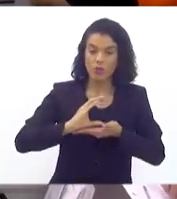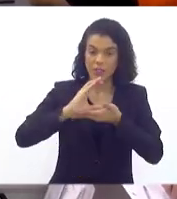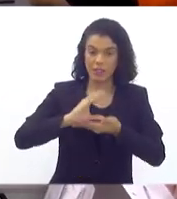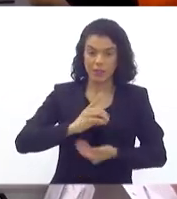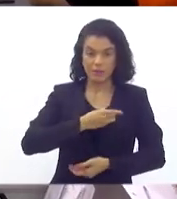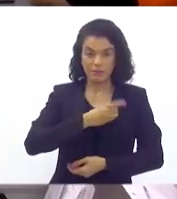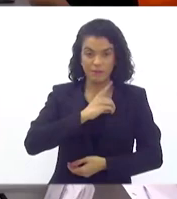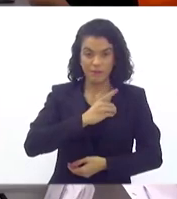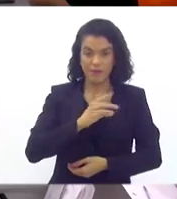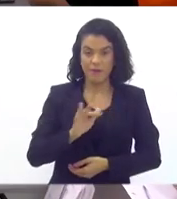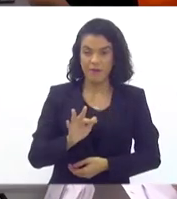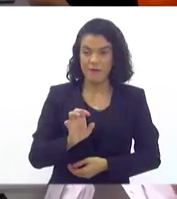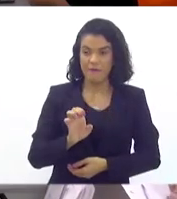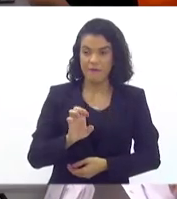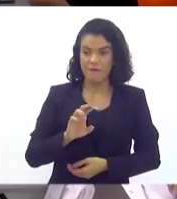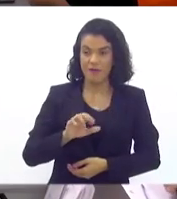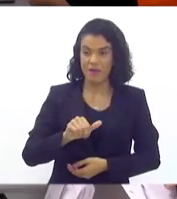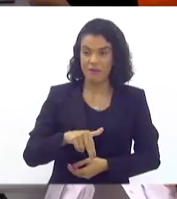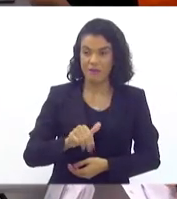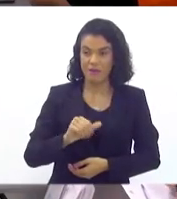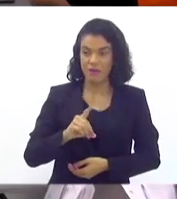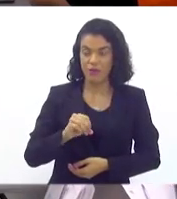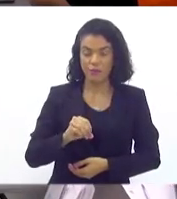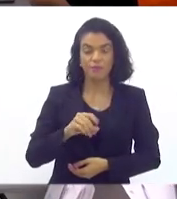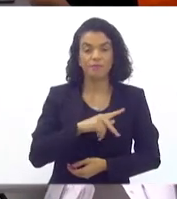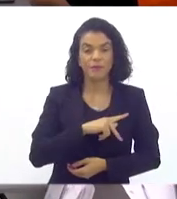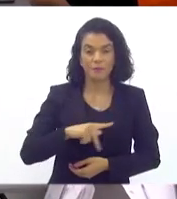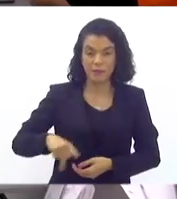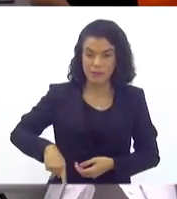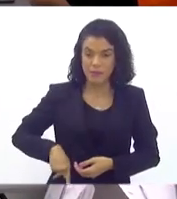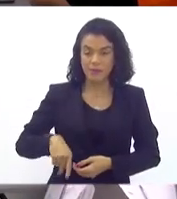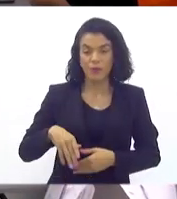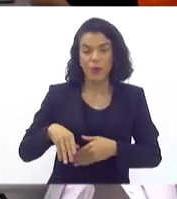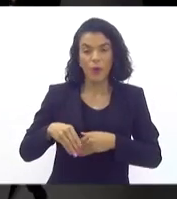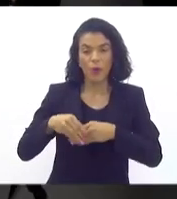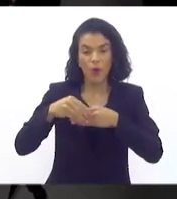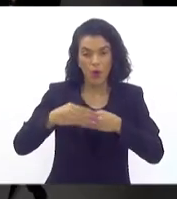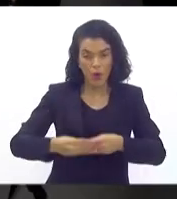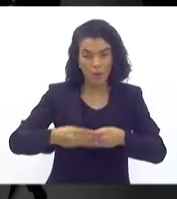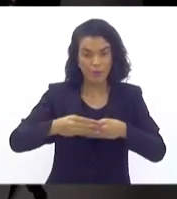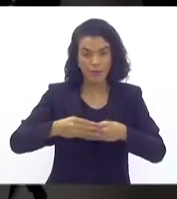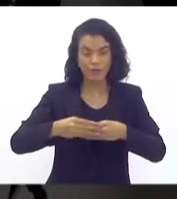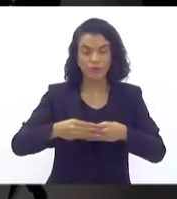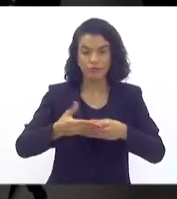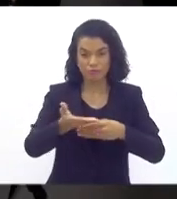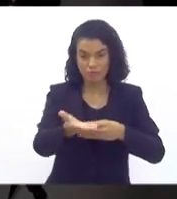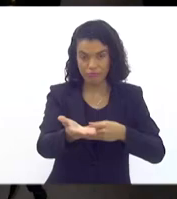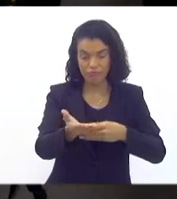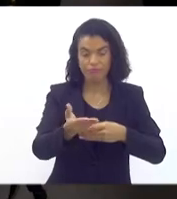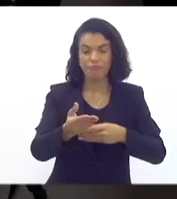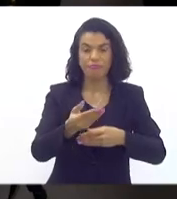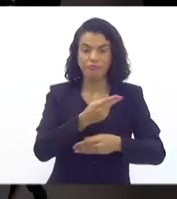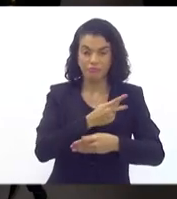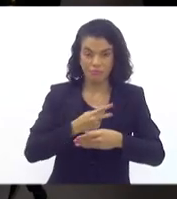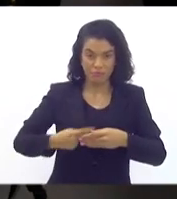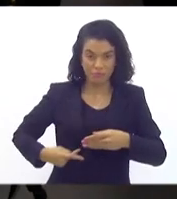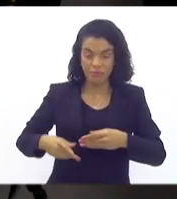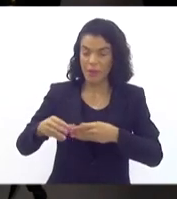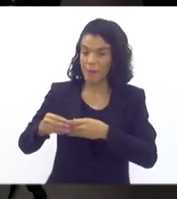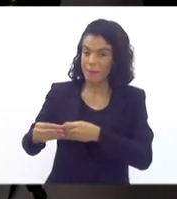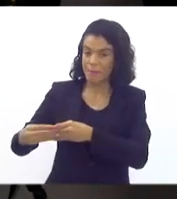decano também Fernando Morais Obrigado Presidente cumprimentando vossa excelência cumprimento os demais